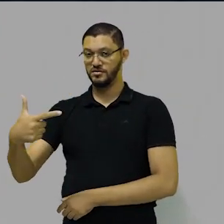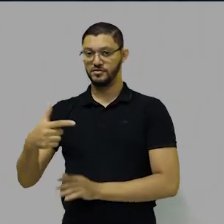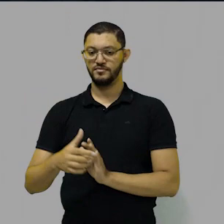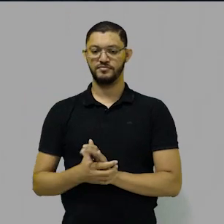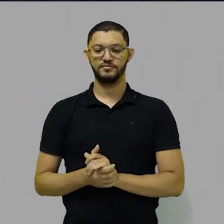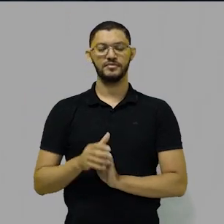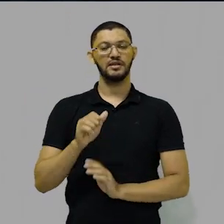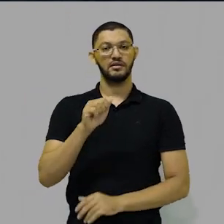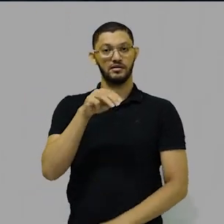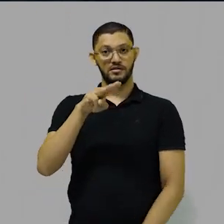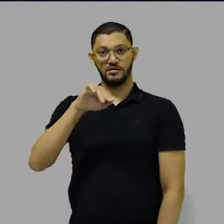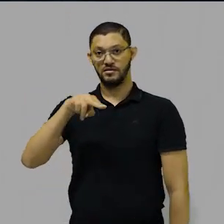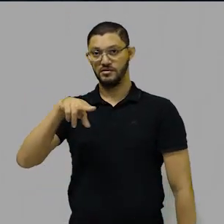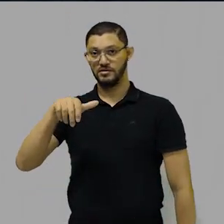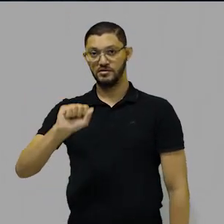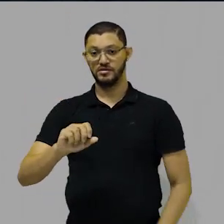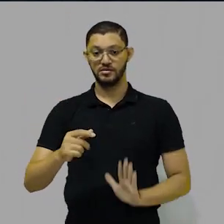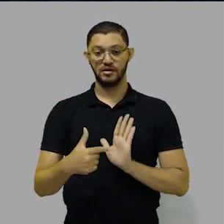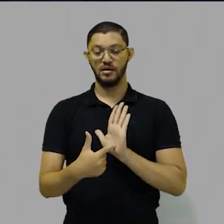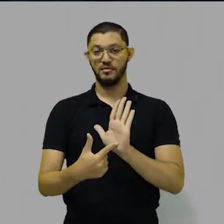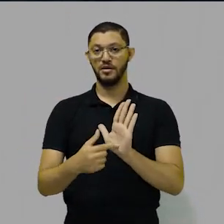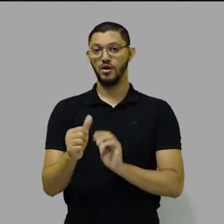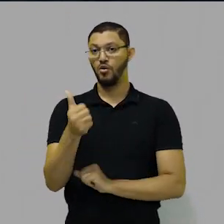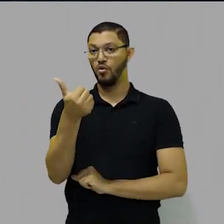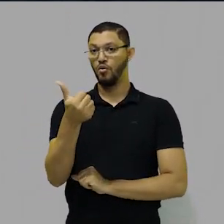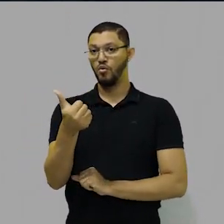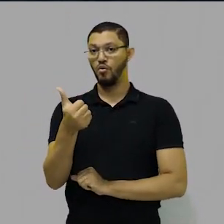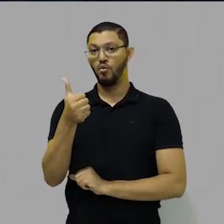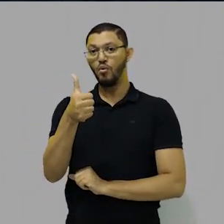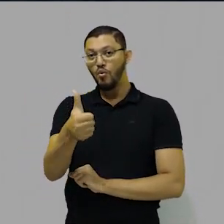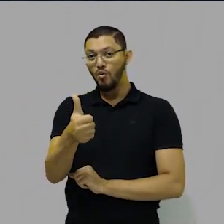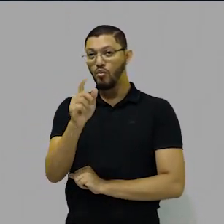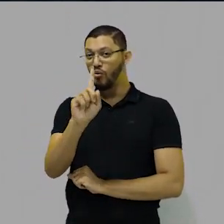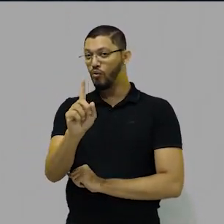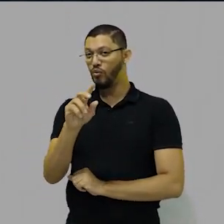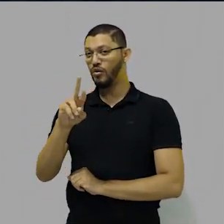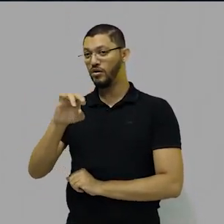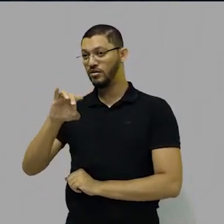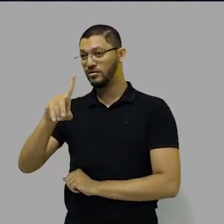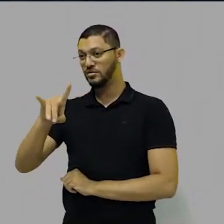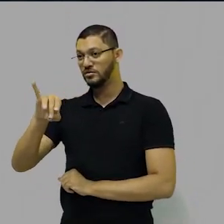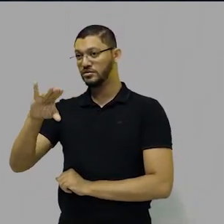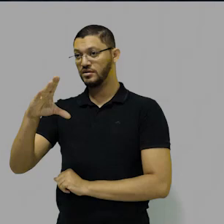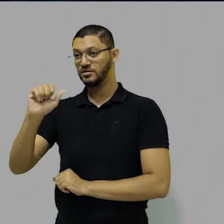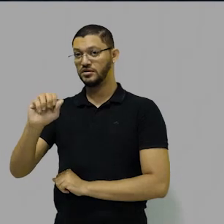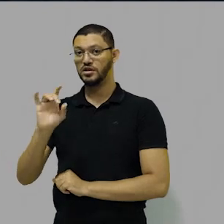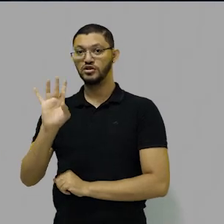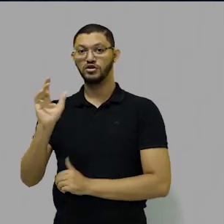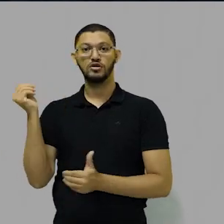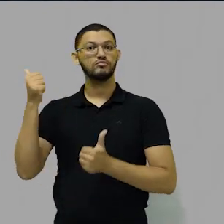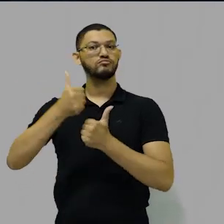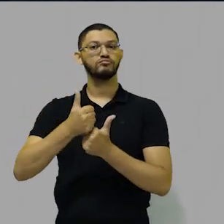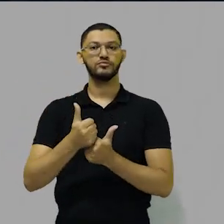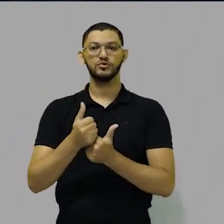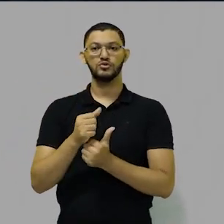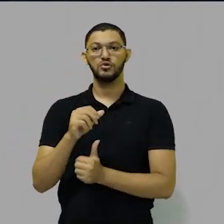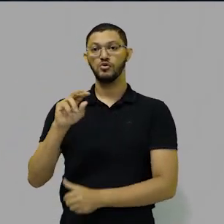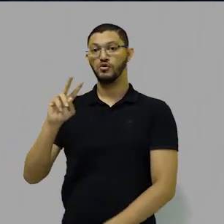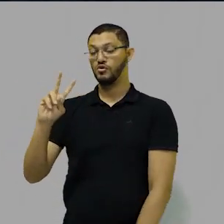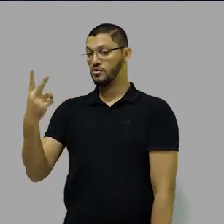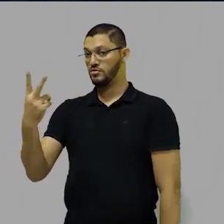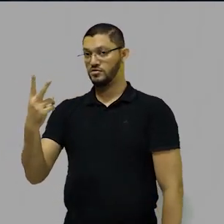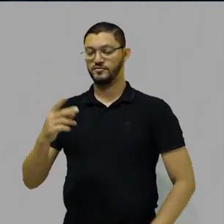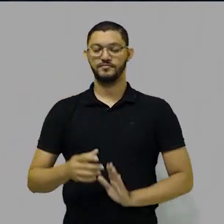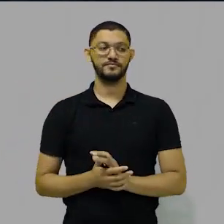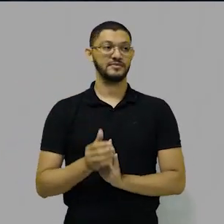é a amina que apresenta apenas um radical. Então, houve apenas uma substituição do hidrogênio.